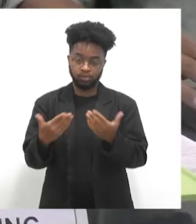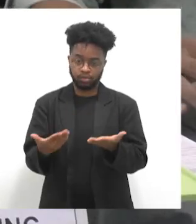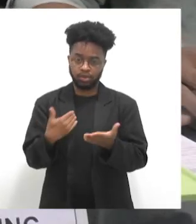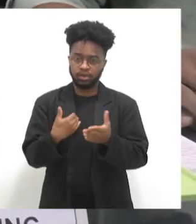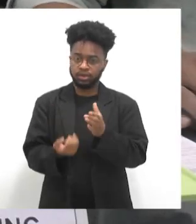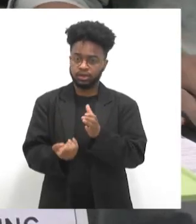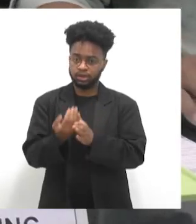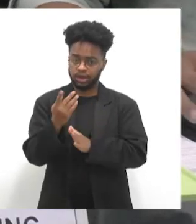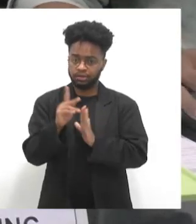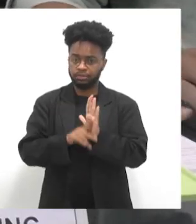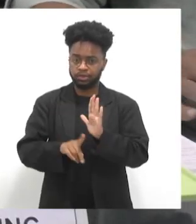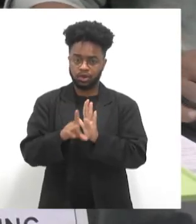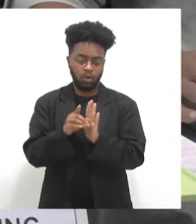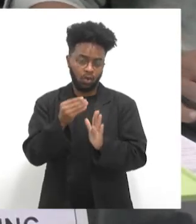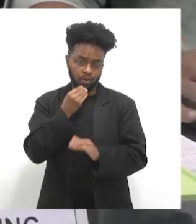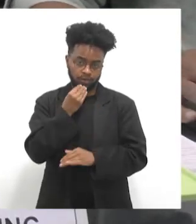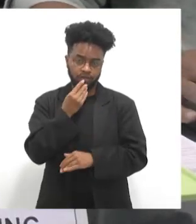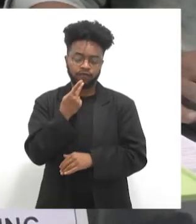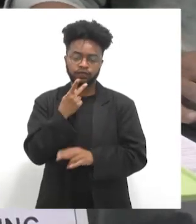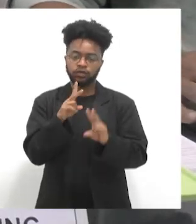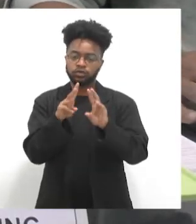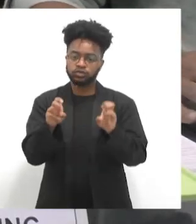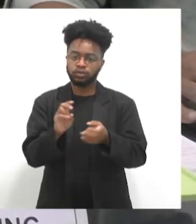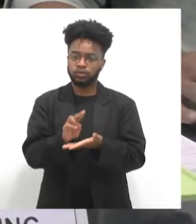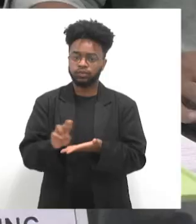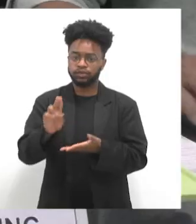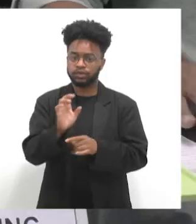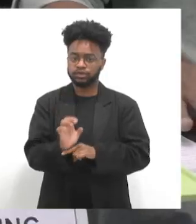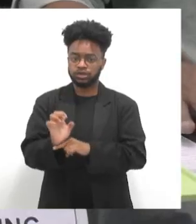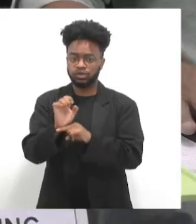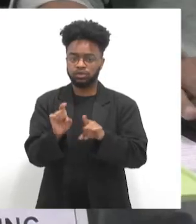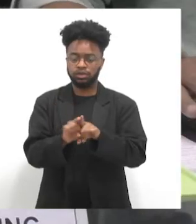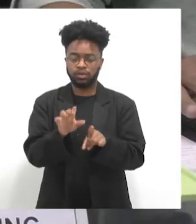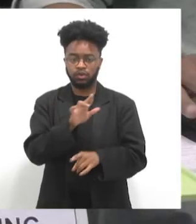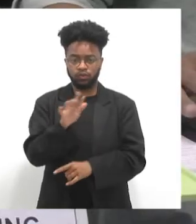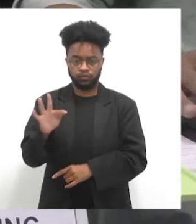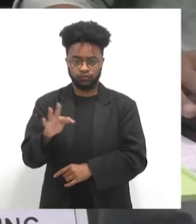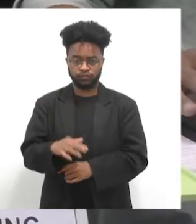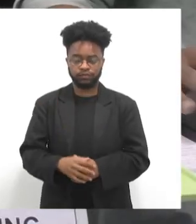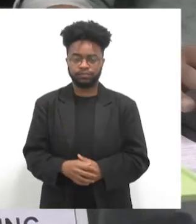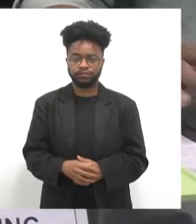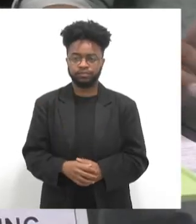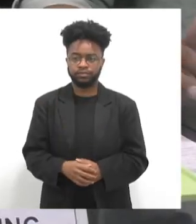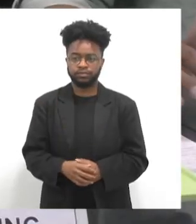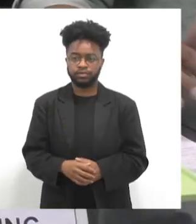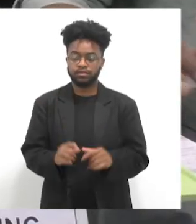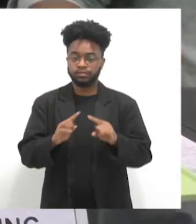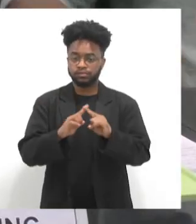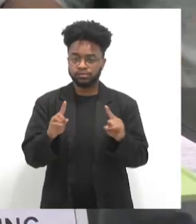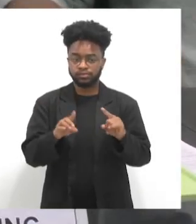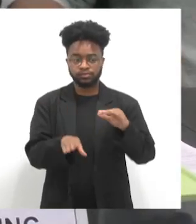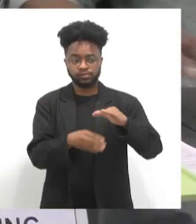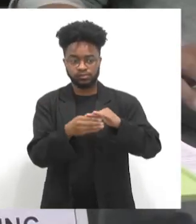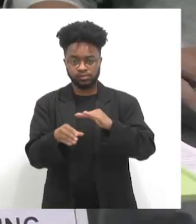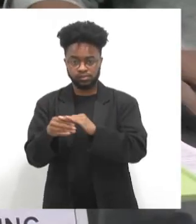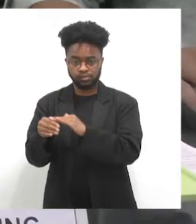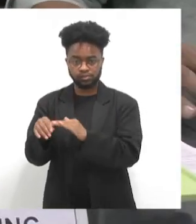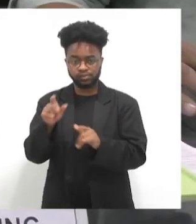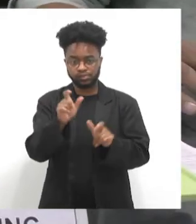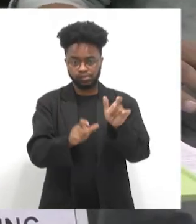projeto que, claro, falava das universidades estaduais e da UF especificamente. Mas as emendas que foram